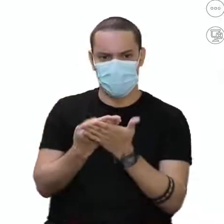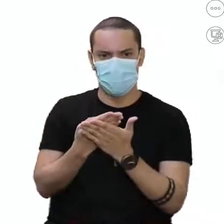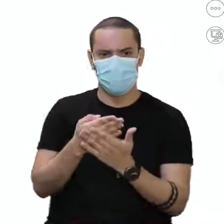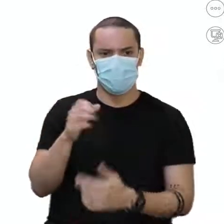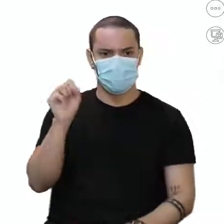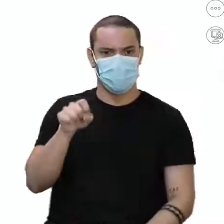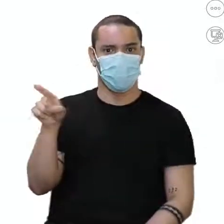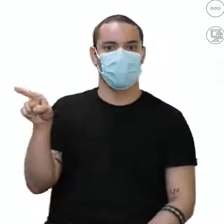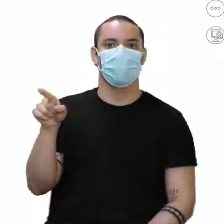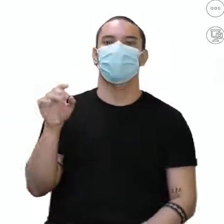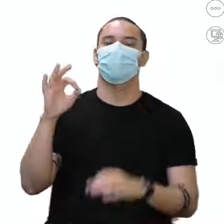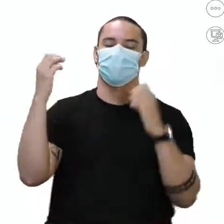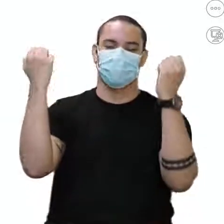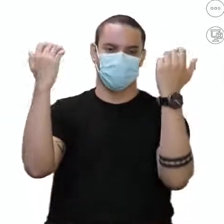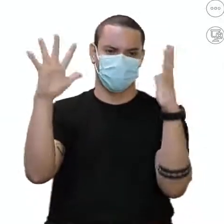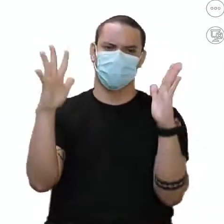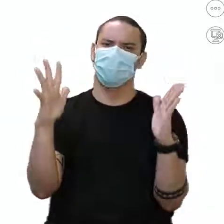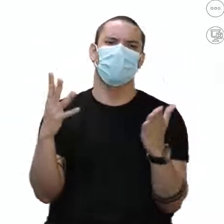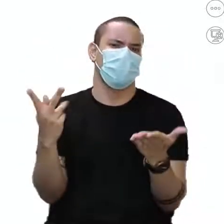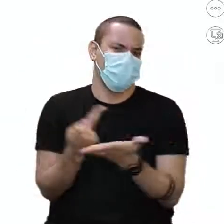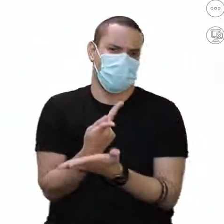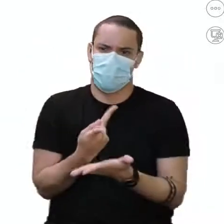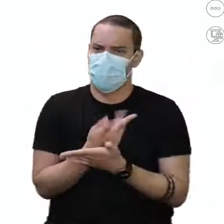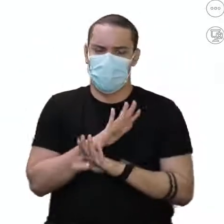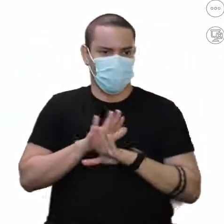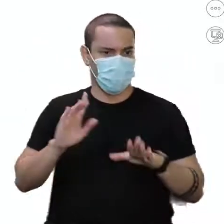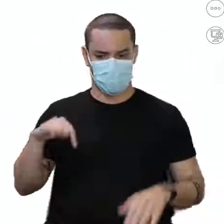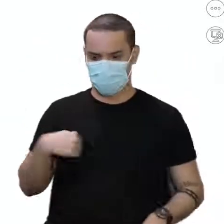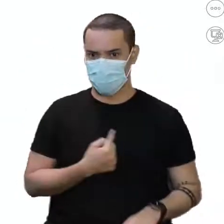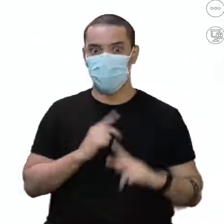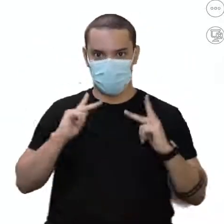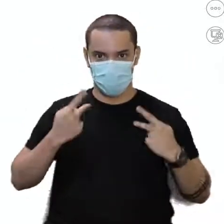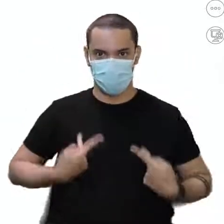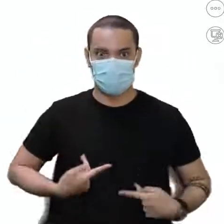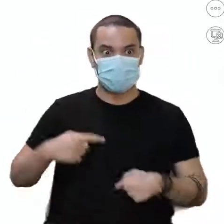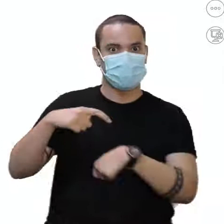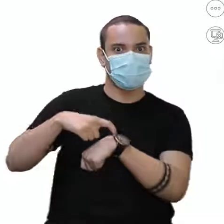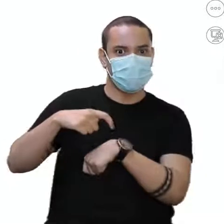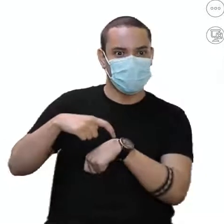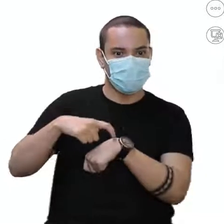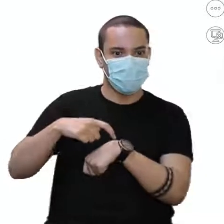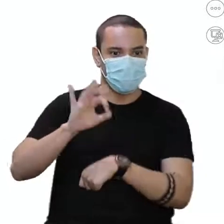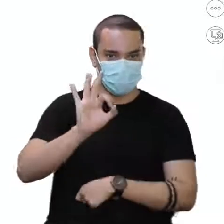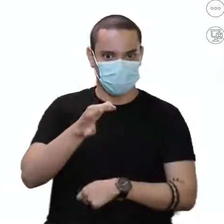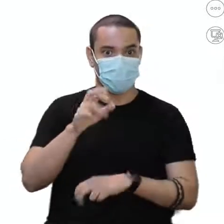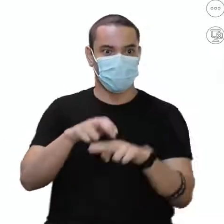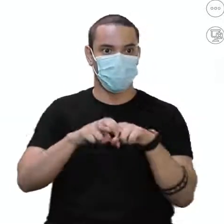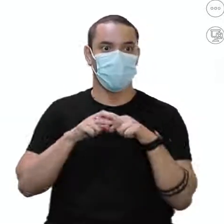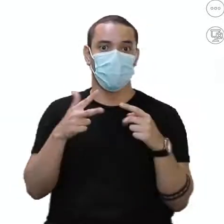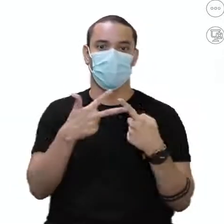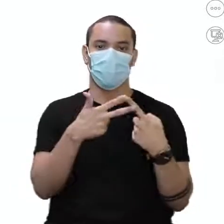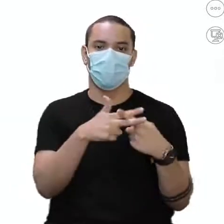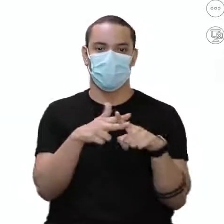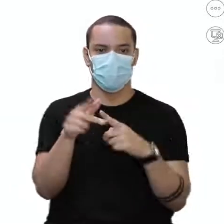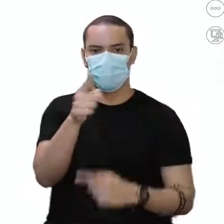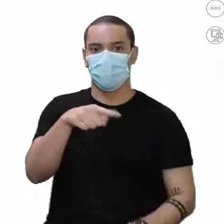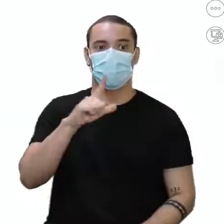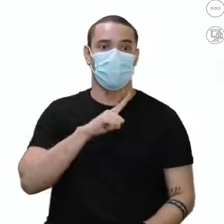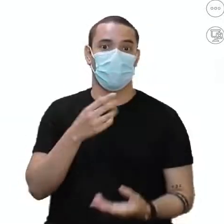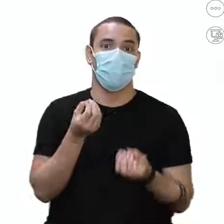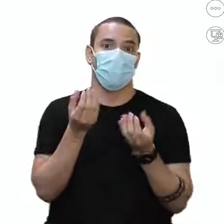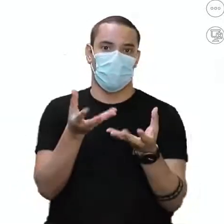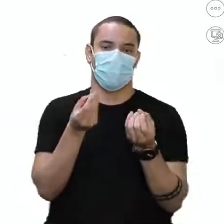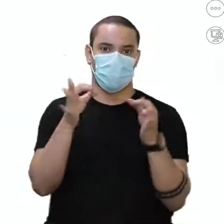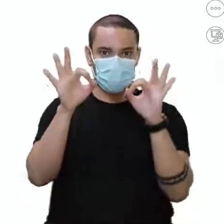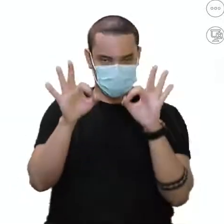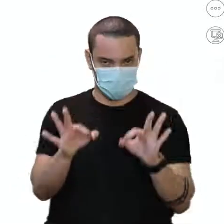allow, parabéns, esses erros acontecem, nós somos seres humanos, e isso aqui é para corrigir, para que vocês possam ter a informação